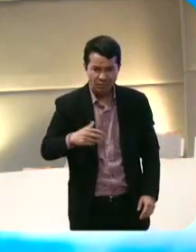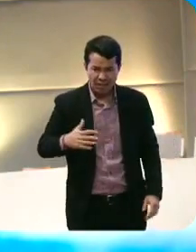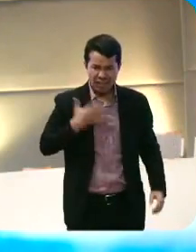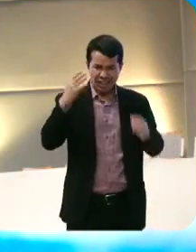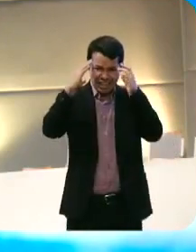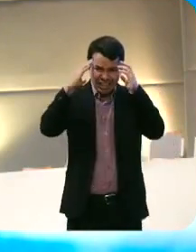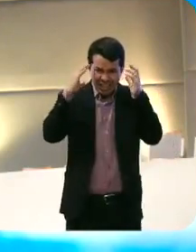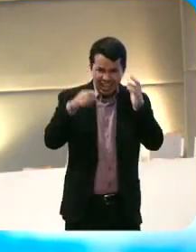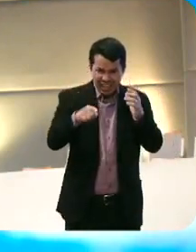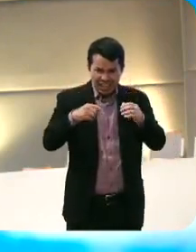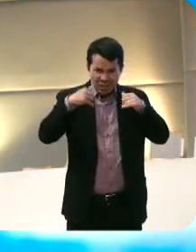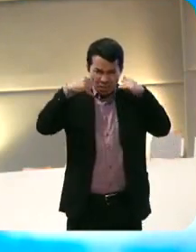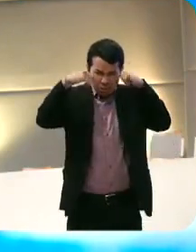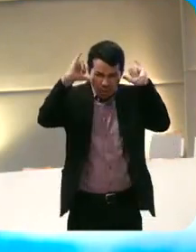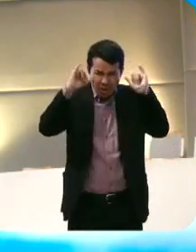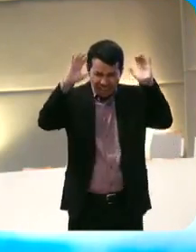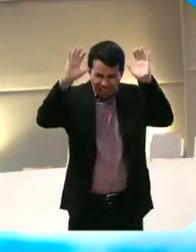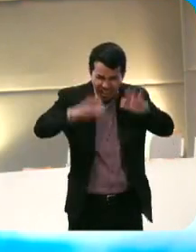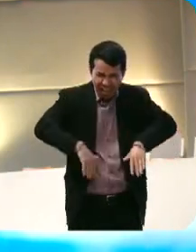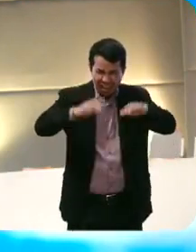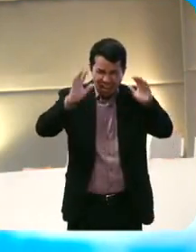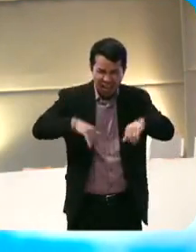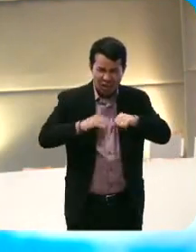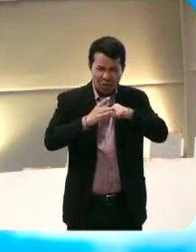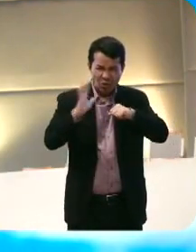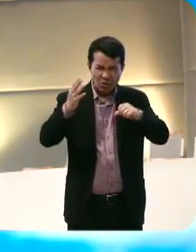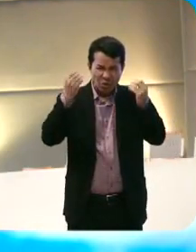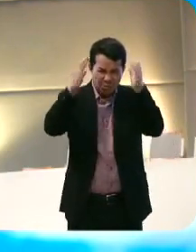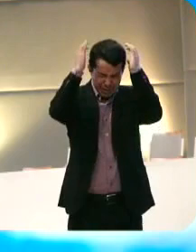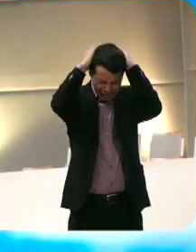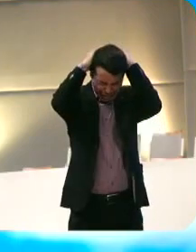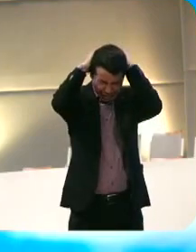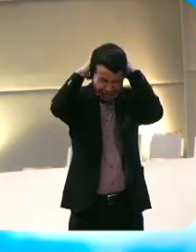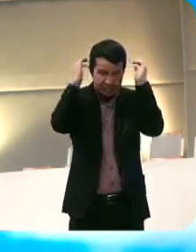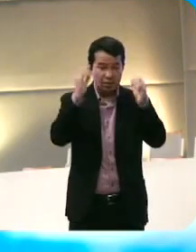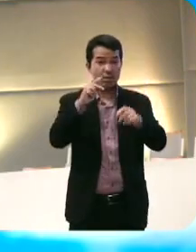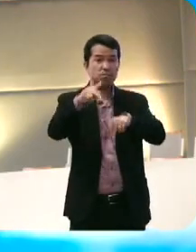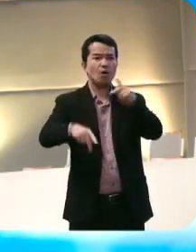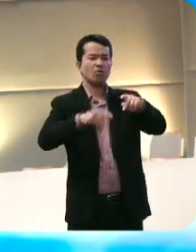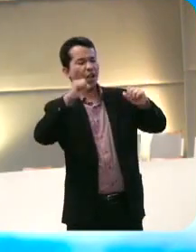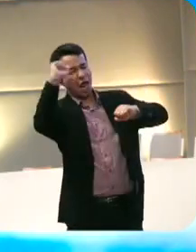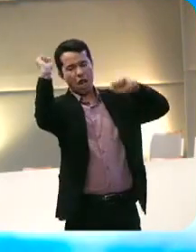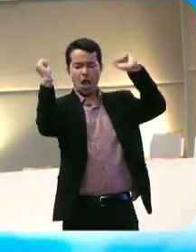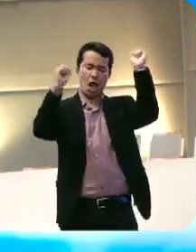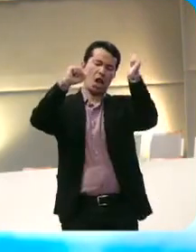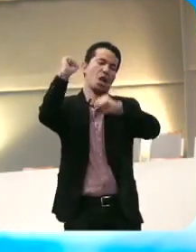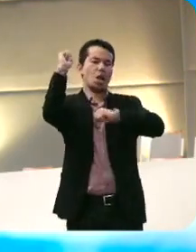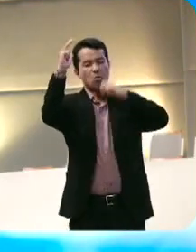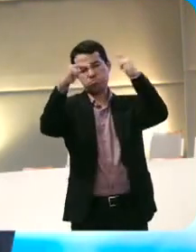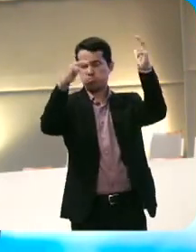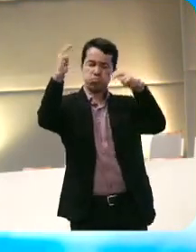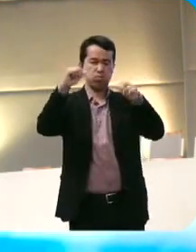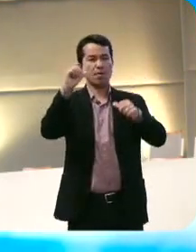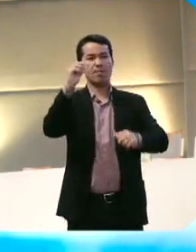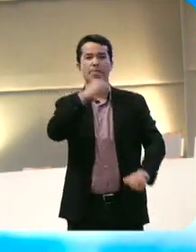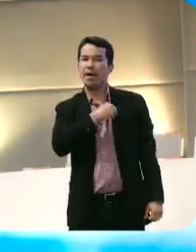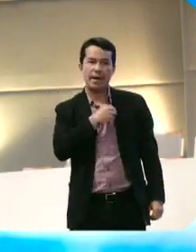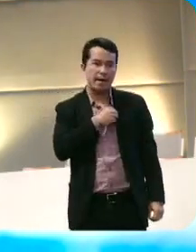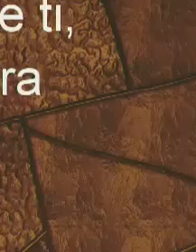grande farra. Ele então recebe uma palavra do Senhor que ele comunica ao povo. Versículo